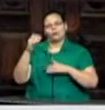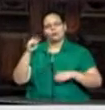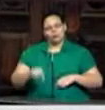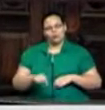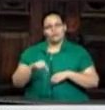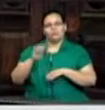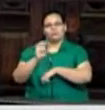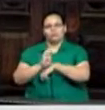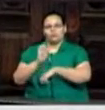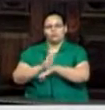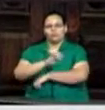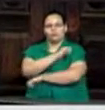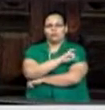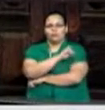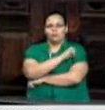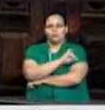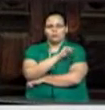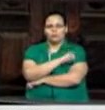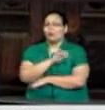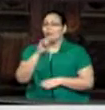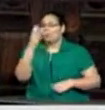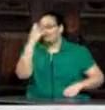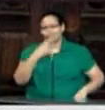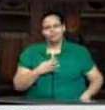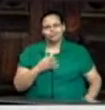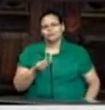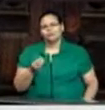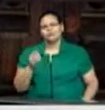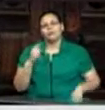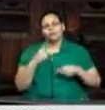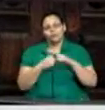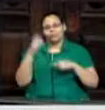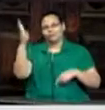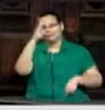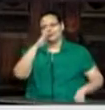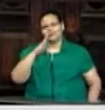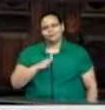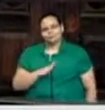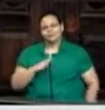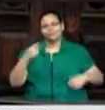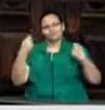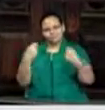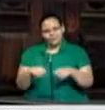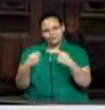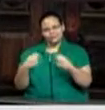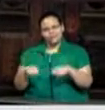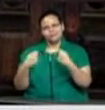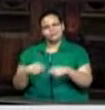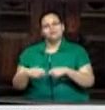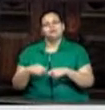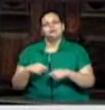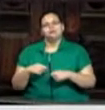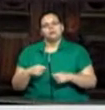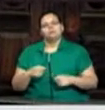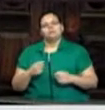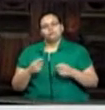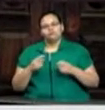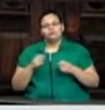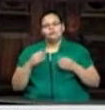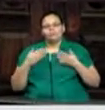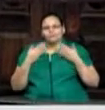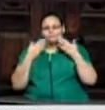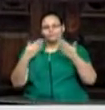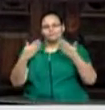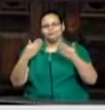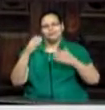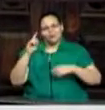Janeiro. E a situação é muito grave, porque o Brasil precisa encarar o